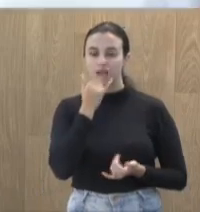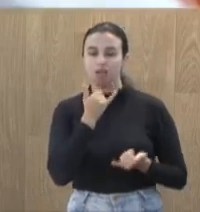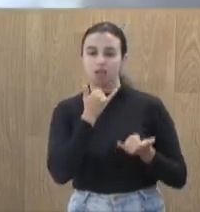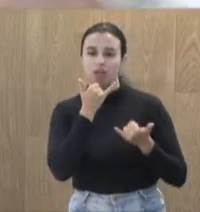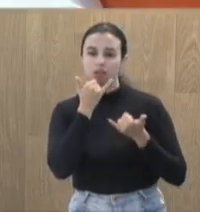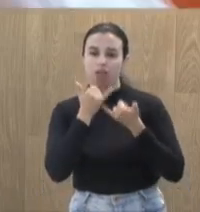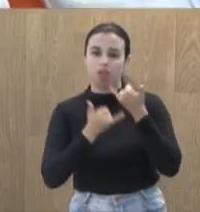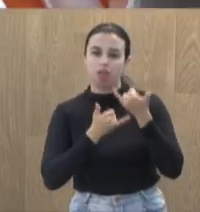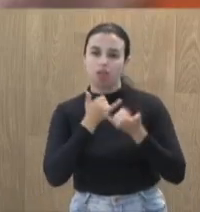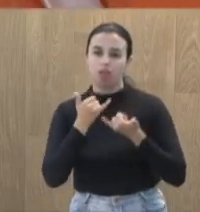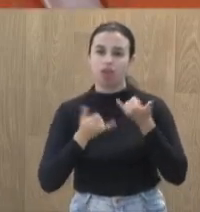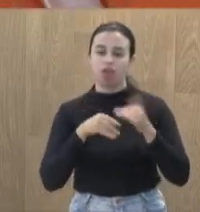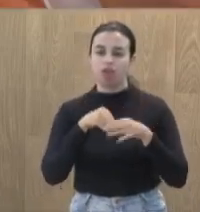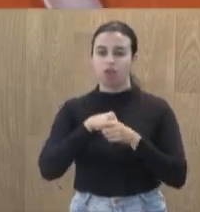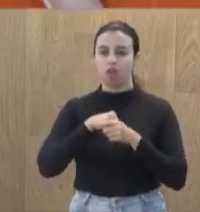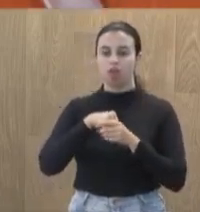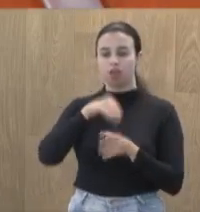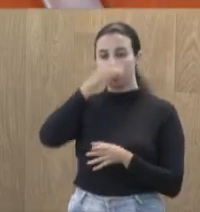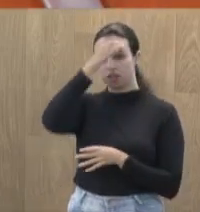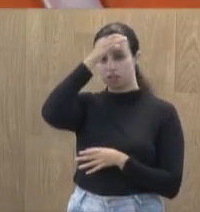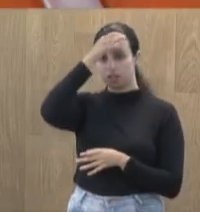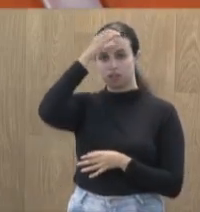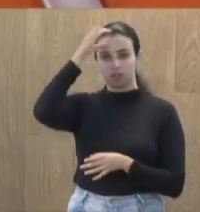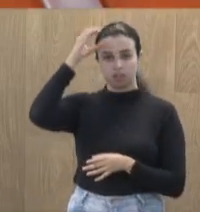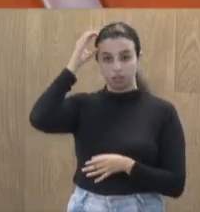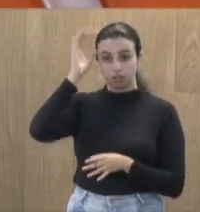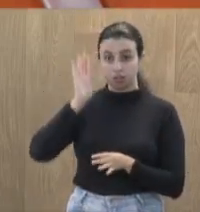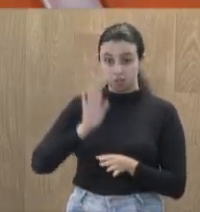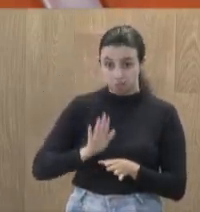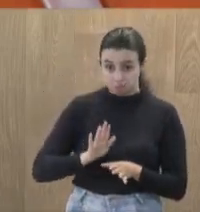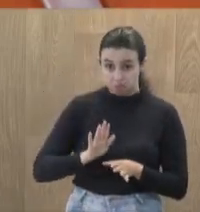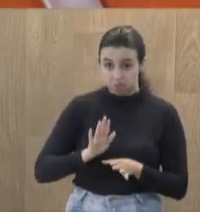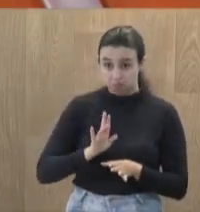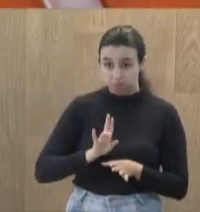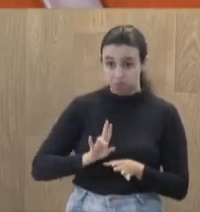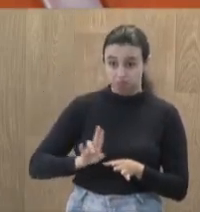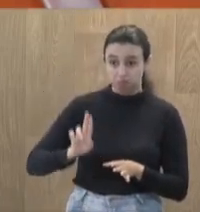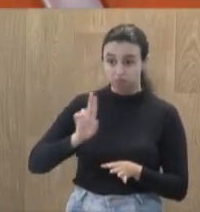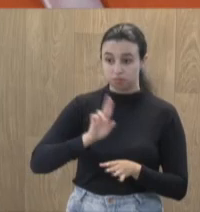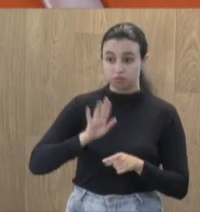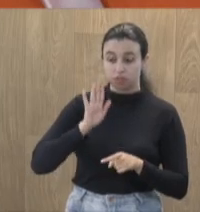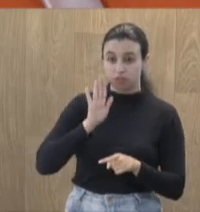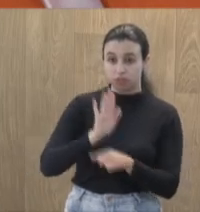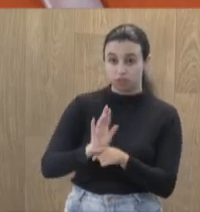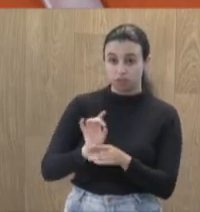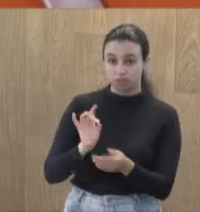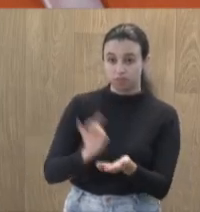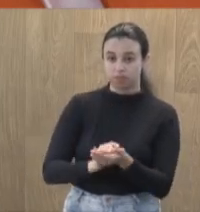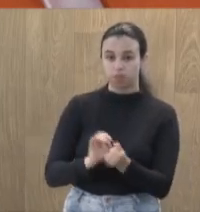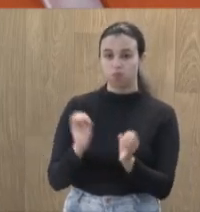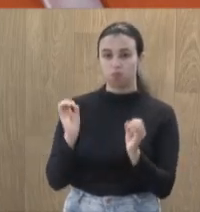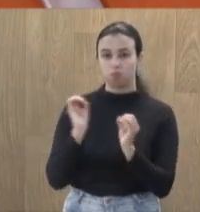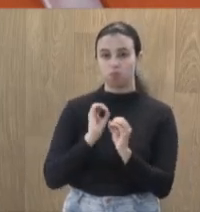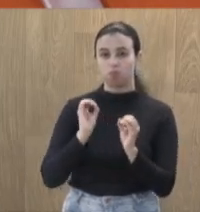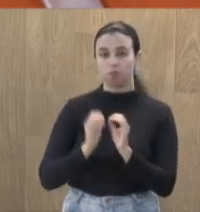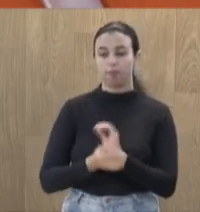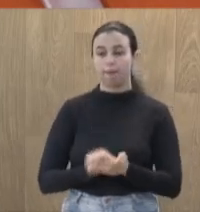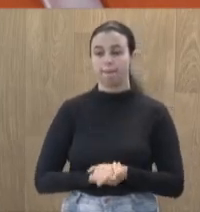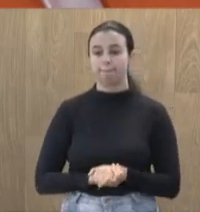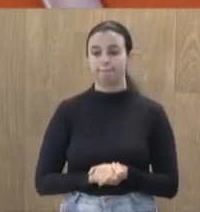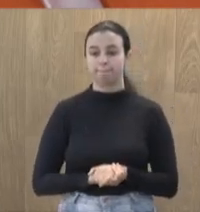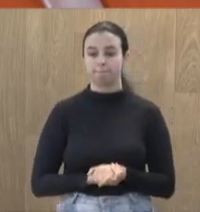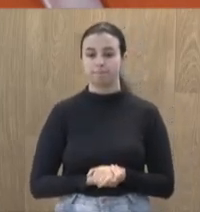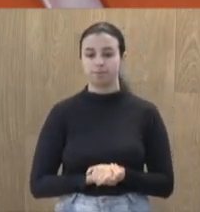E aí? E merda nenhuma, desculpa a expressão chula. Nada. O Santo